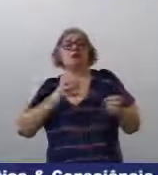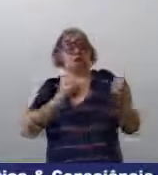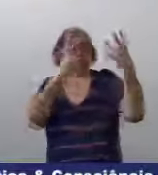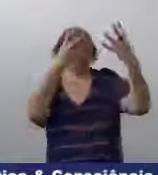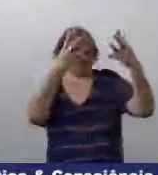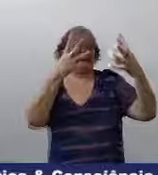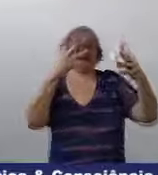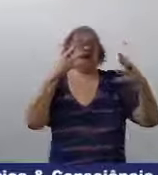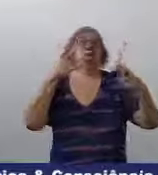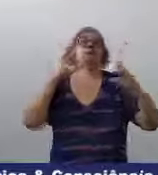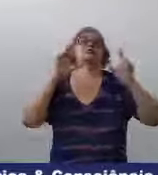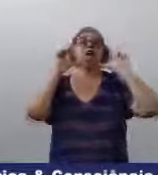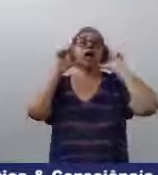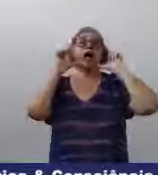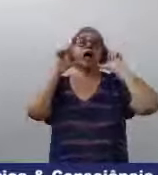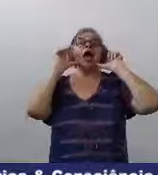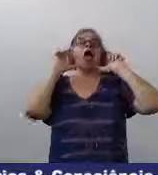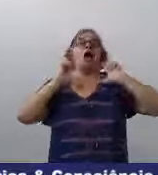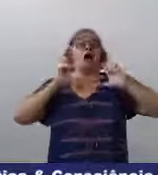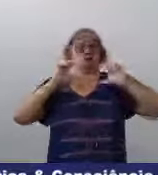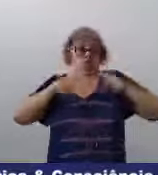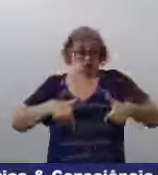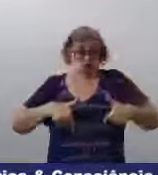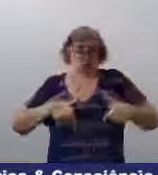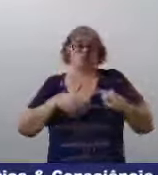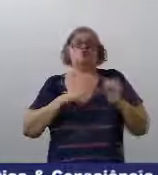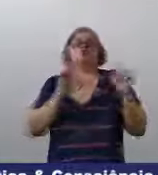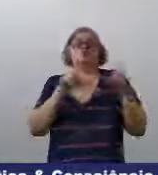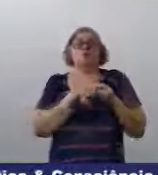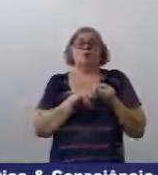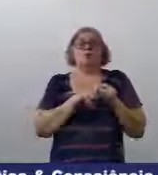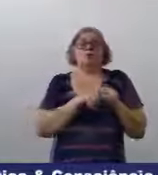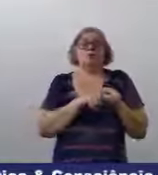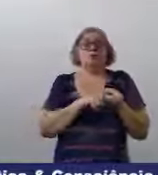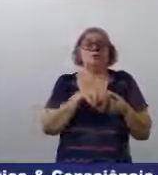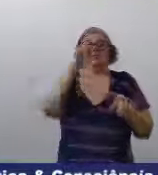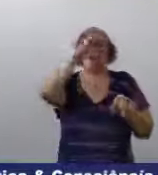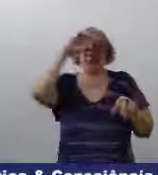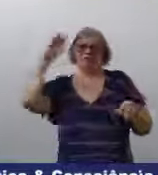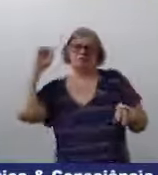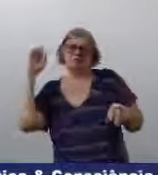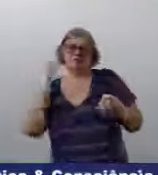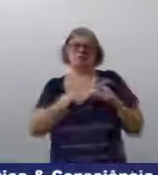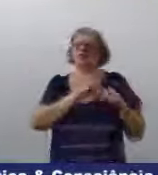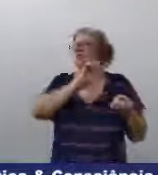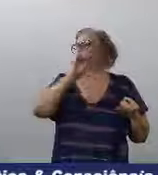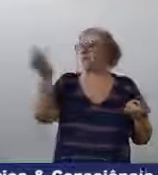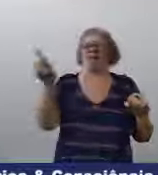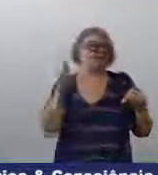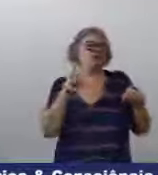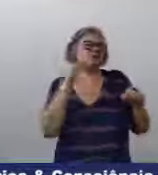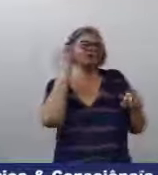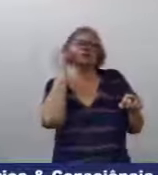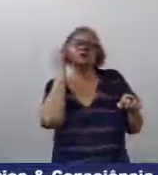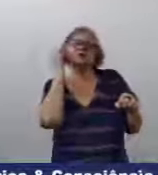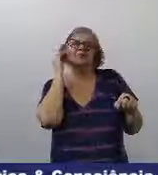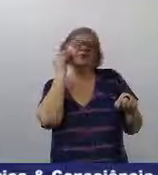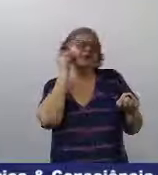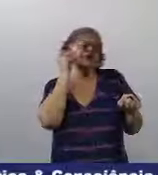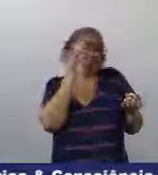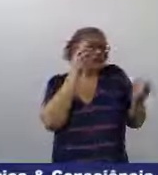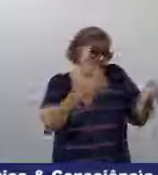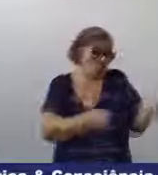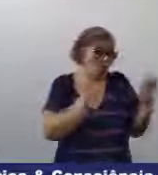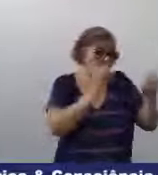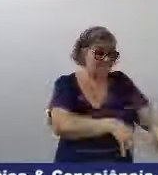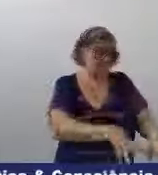experiência nuclear da União Soviética, na época, grande inimiga dos Estados Unidos. Não havia nenhuma experiência nuclear